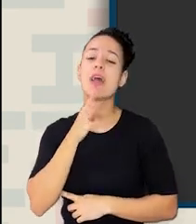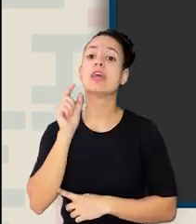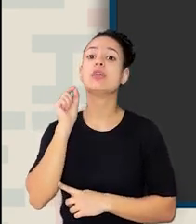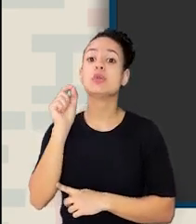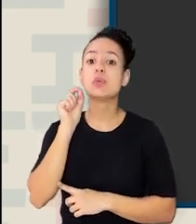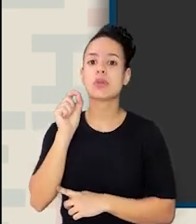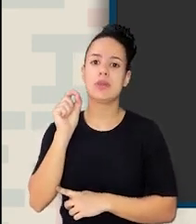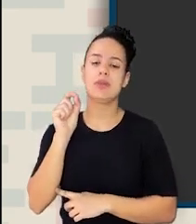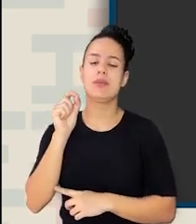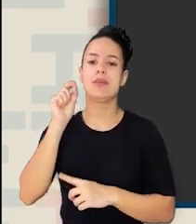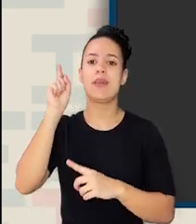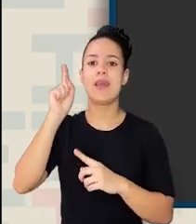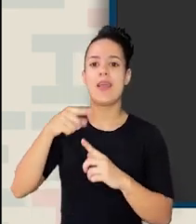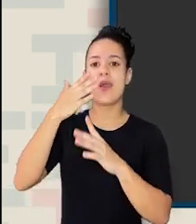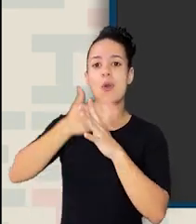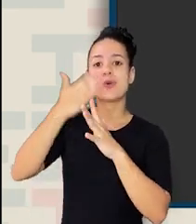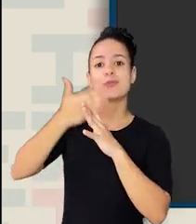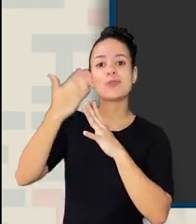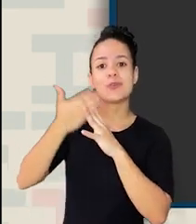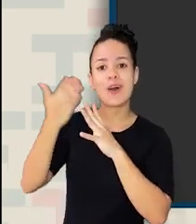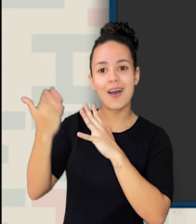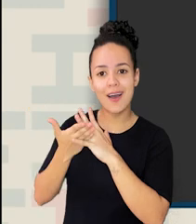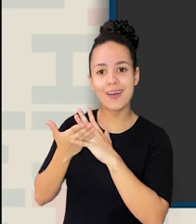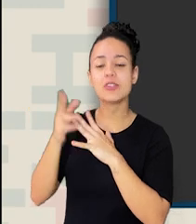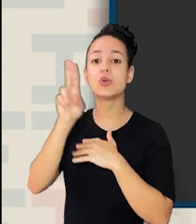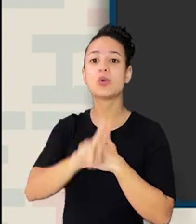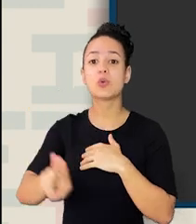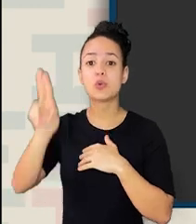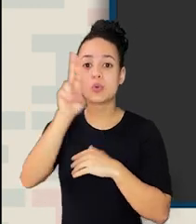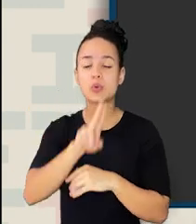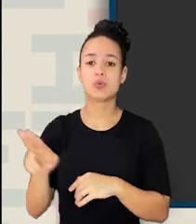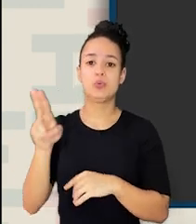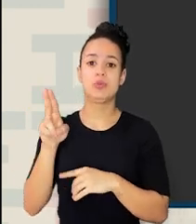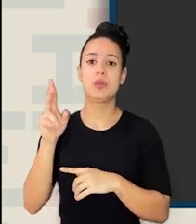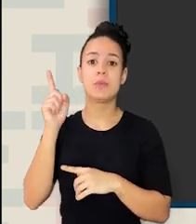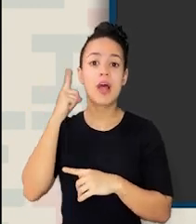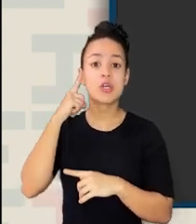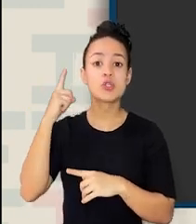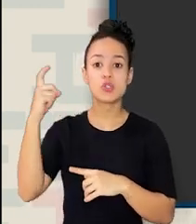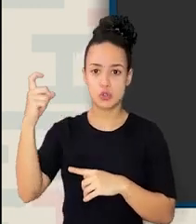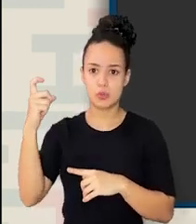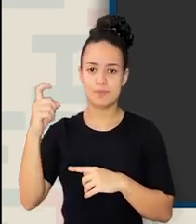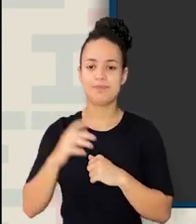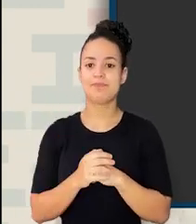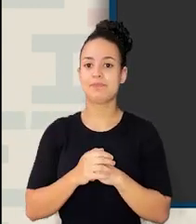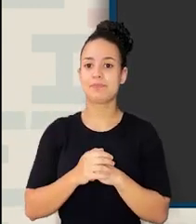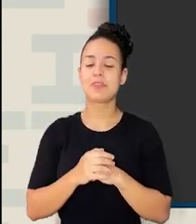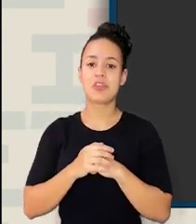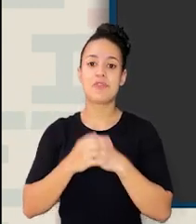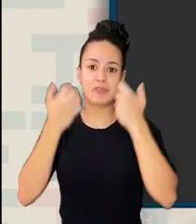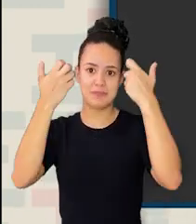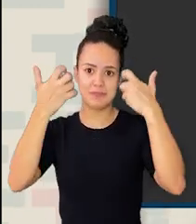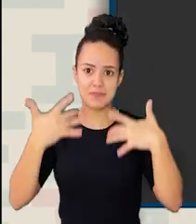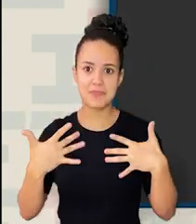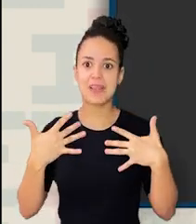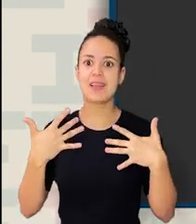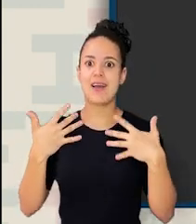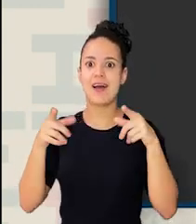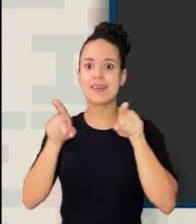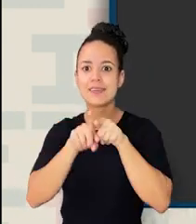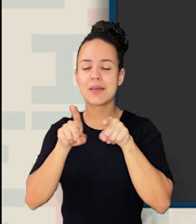consoantes, que são utilizadas para emitir esse som, conversar com vocês, né,